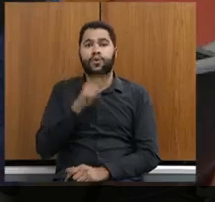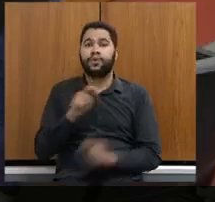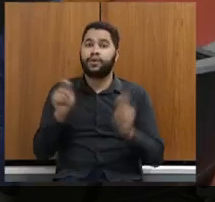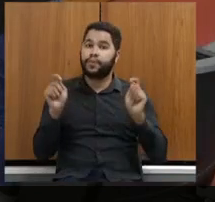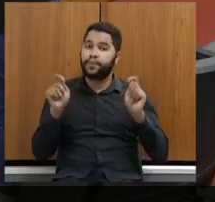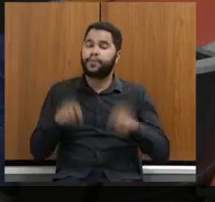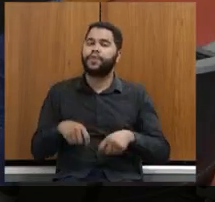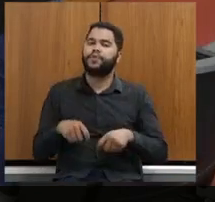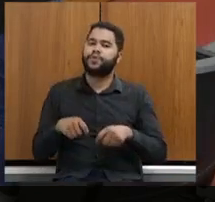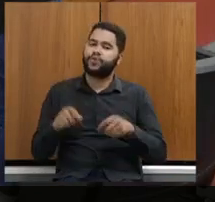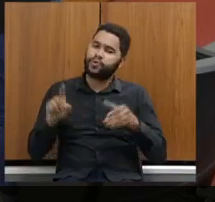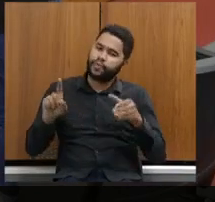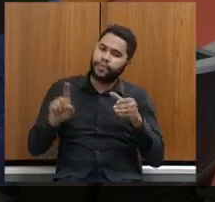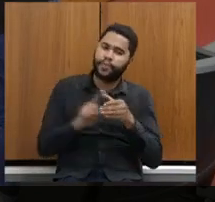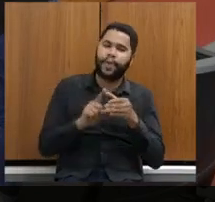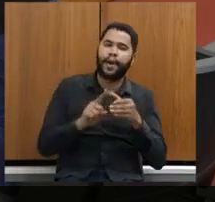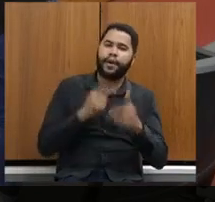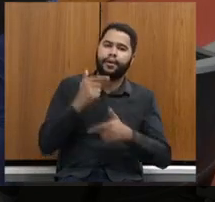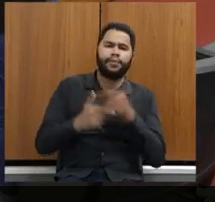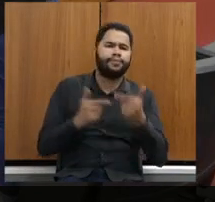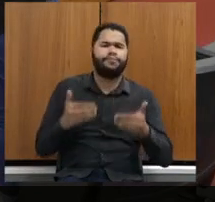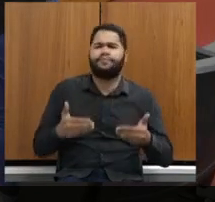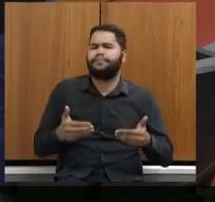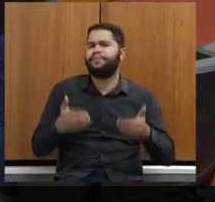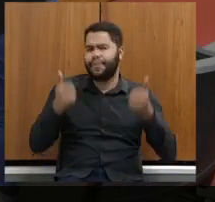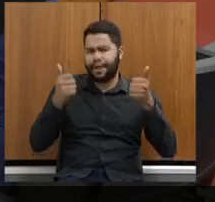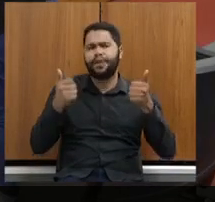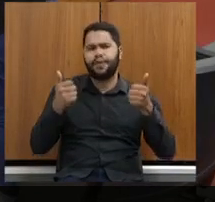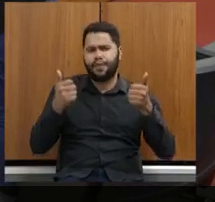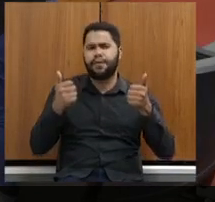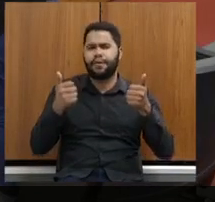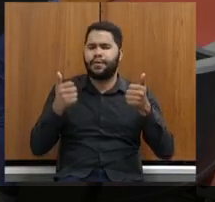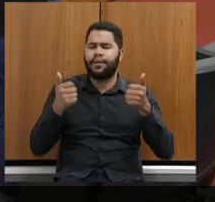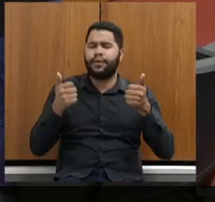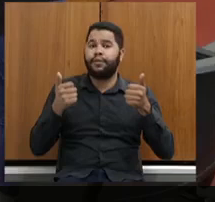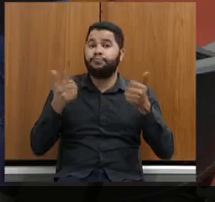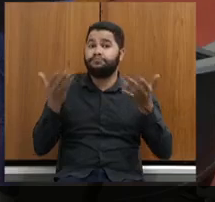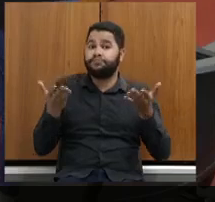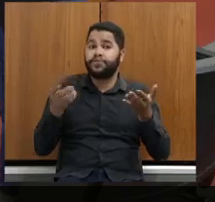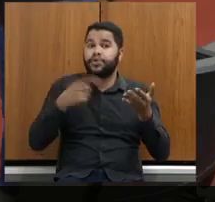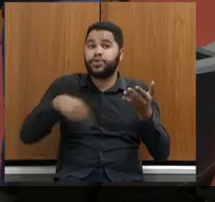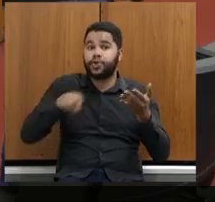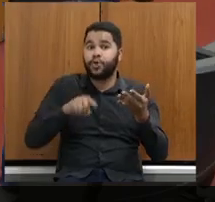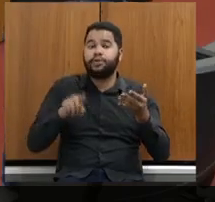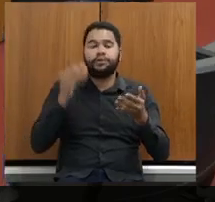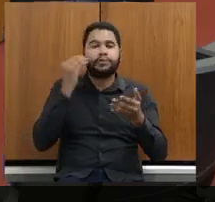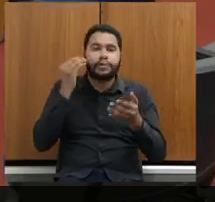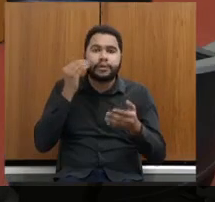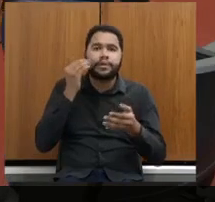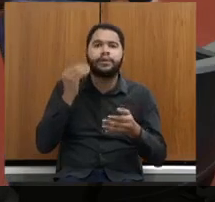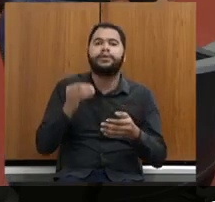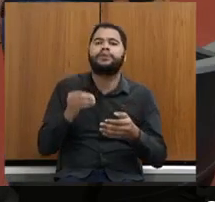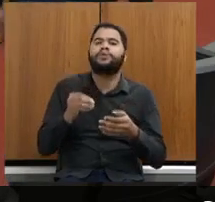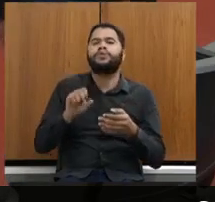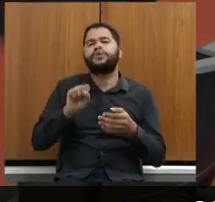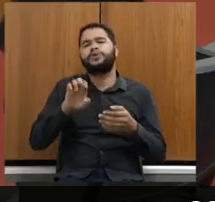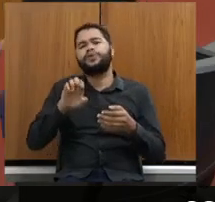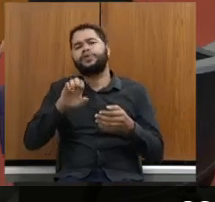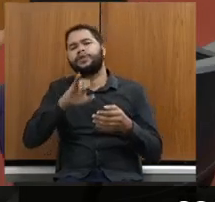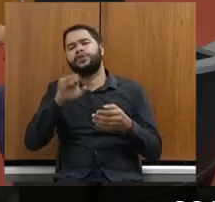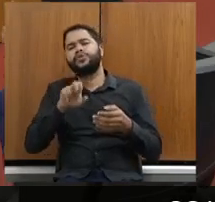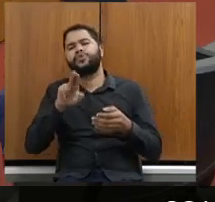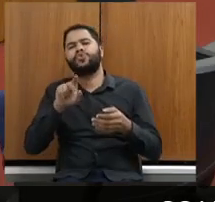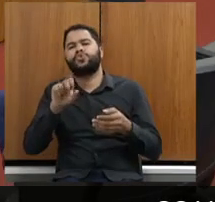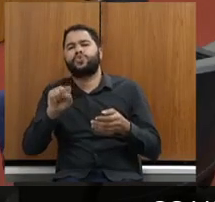possibilidade de reinserção dele no mercado de trabalho é muito grande então é isso que a gente tem tentado fazer nossa justo o tempo inteiro procurando parceiros